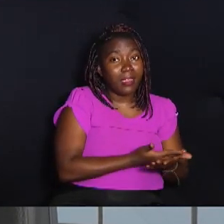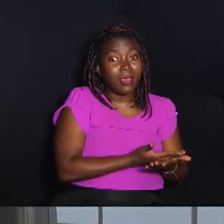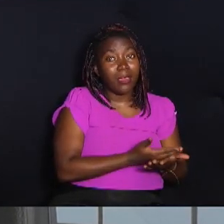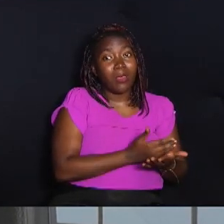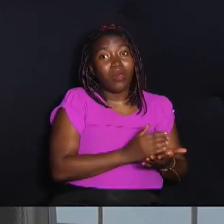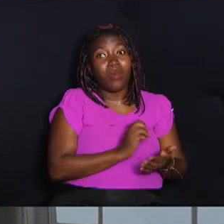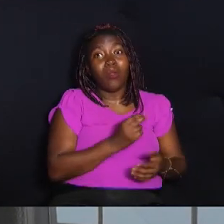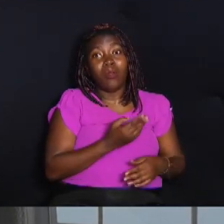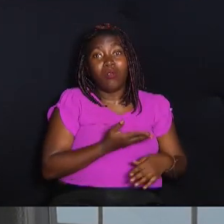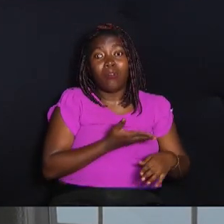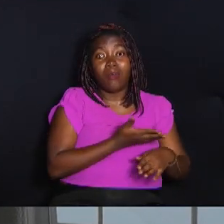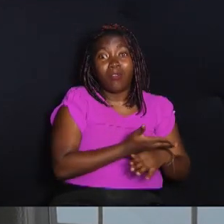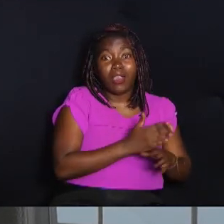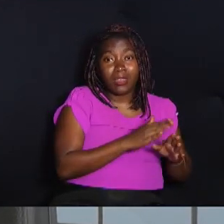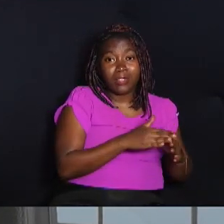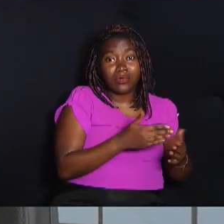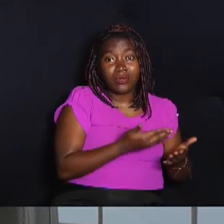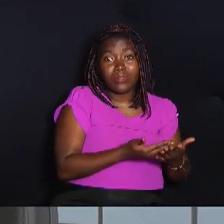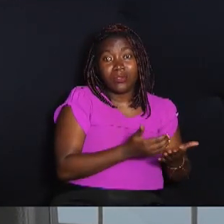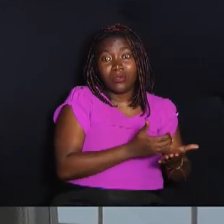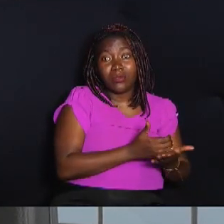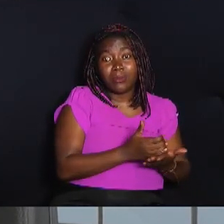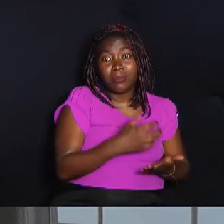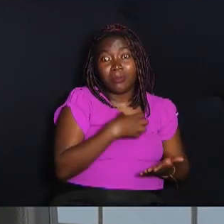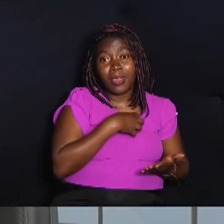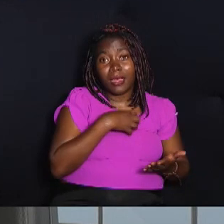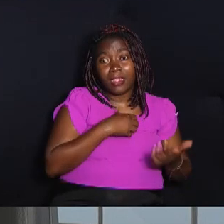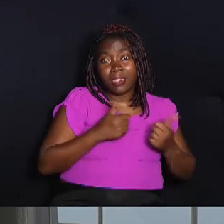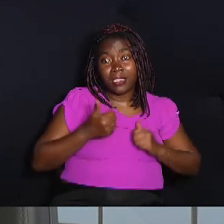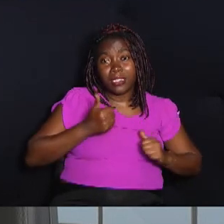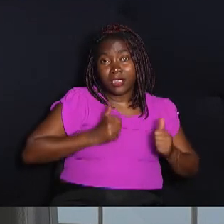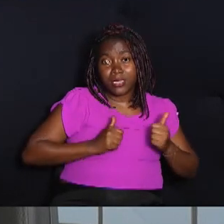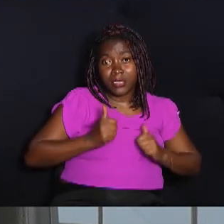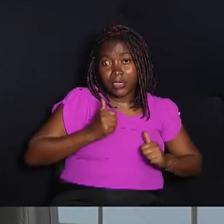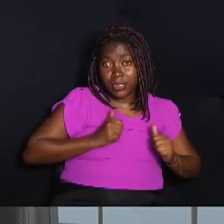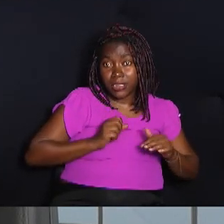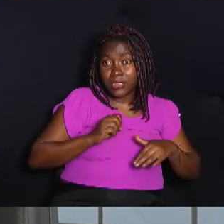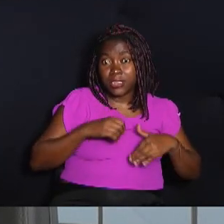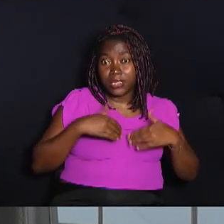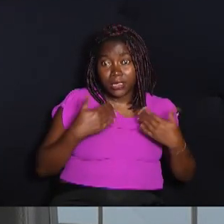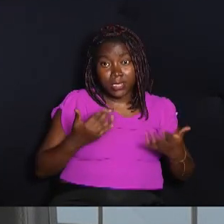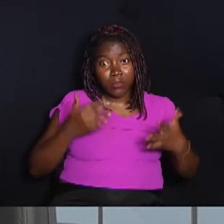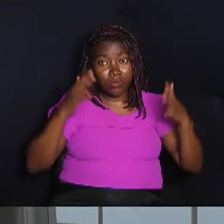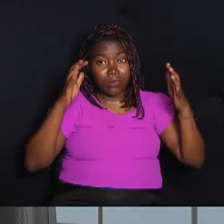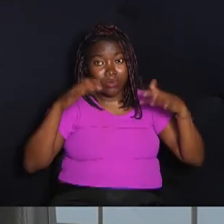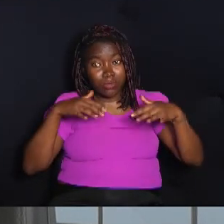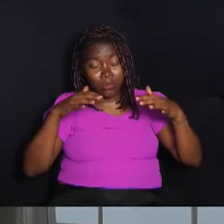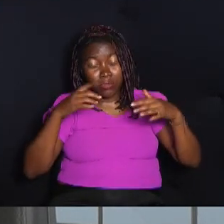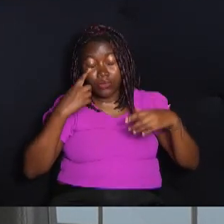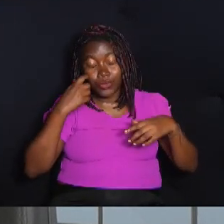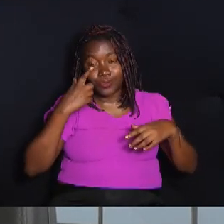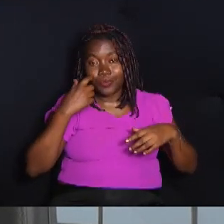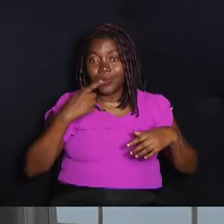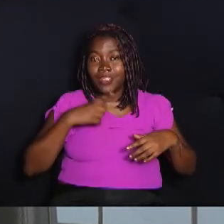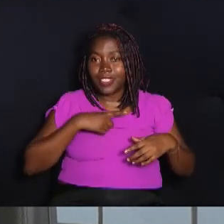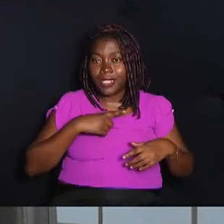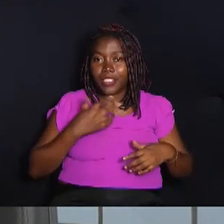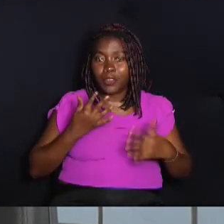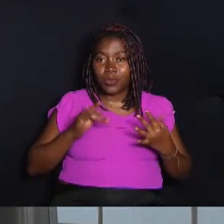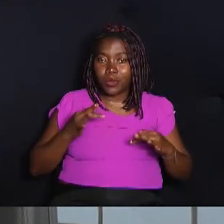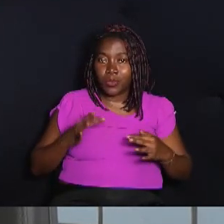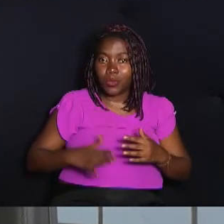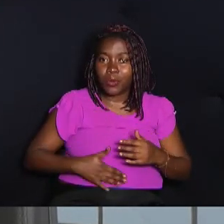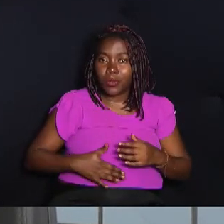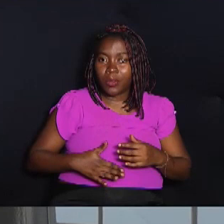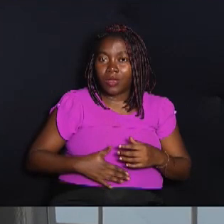para a escola, começa a ter sintomas de ansiedade. Então, chora, tem dor na barriga, às vezes a